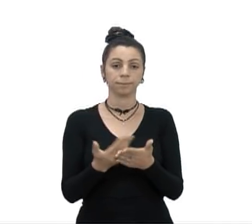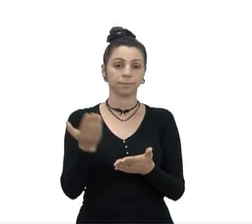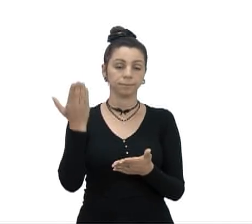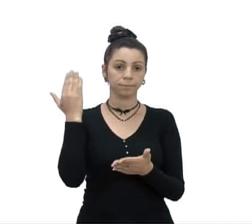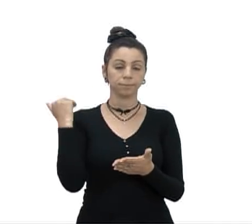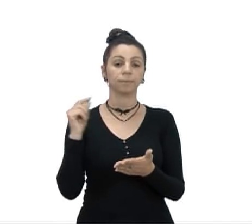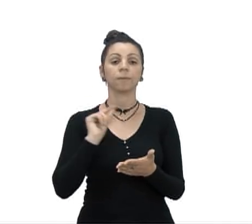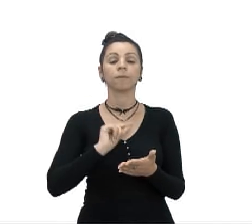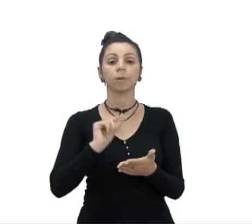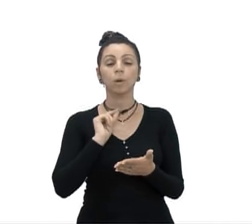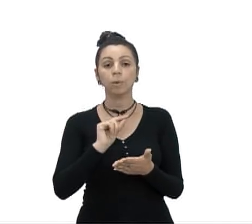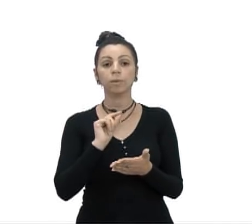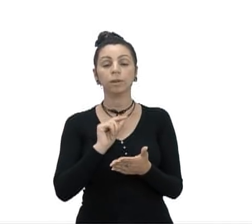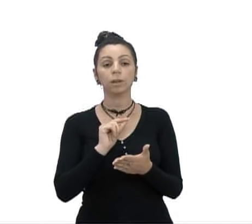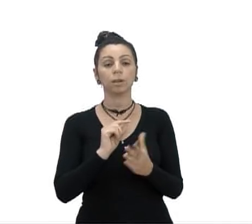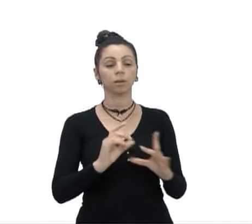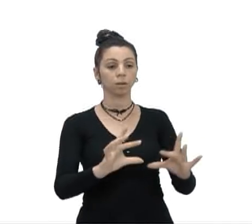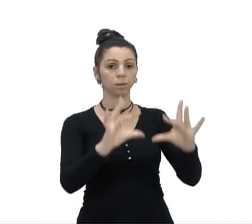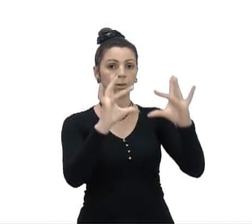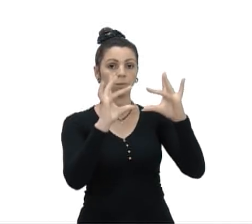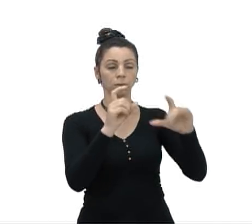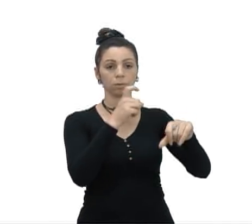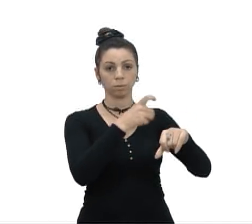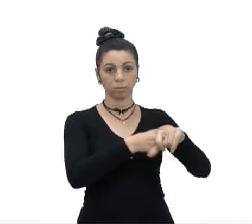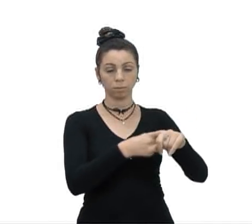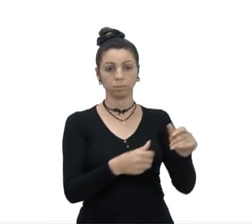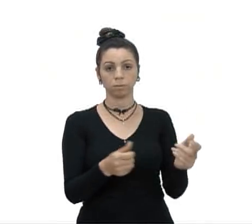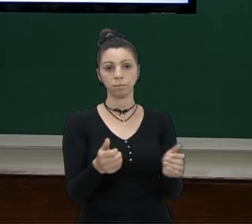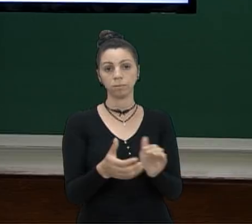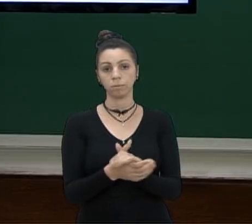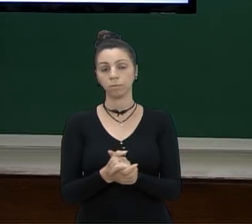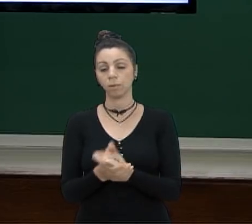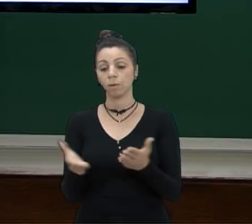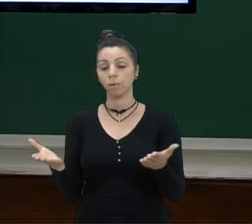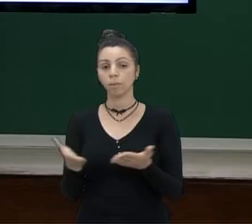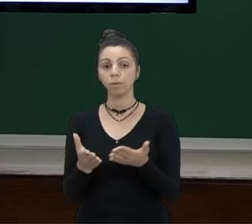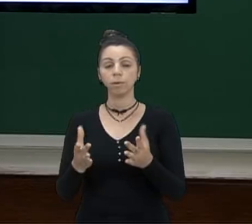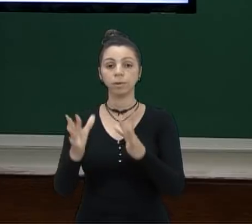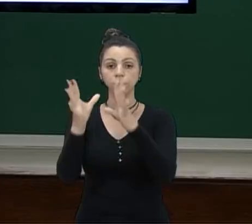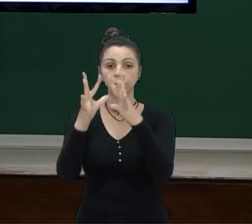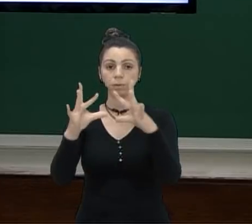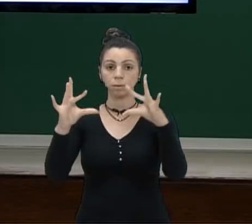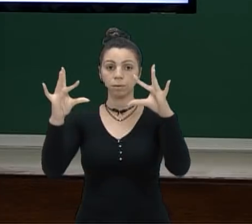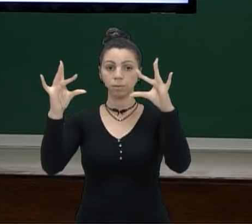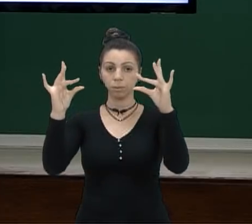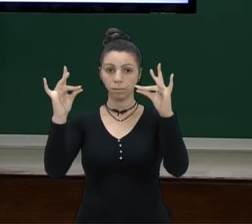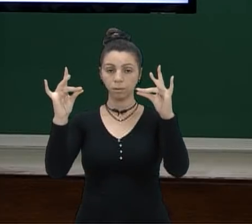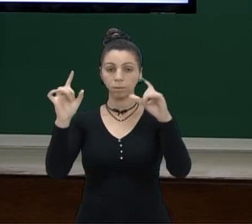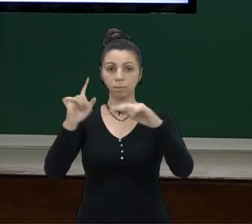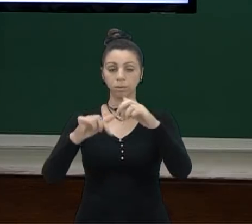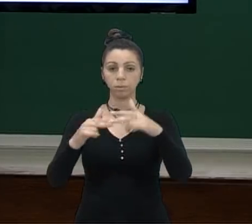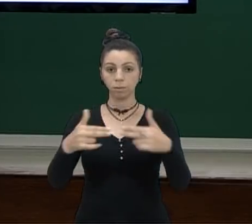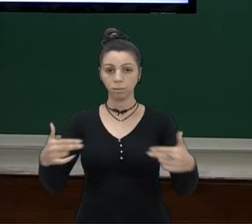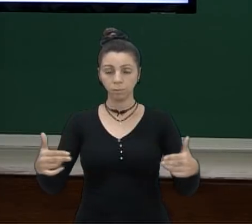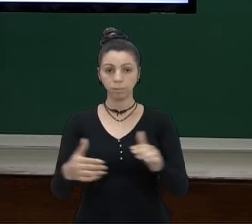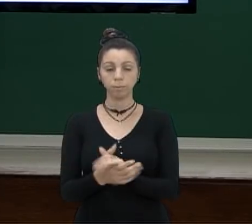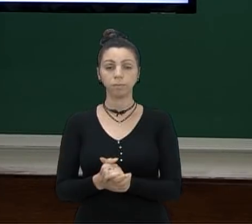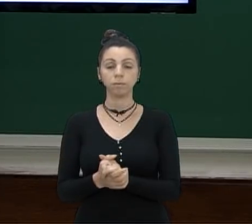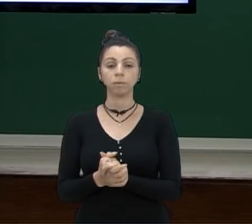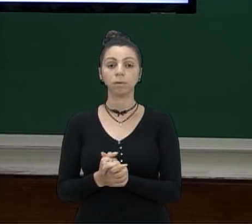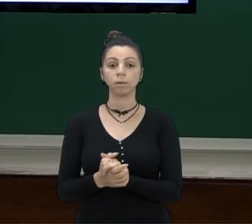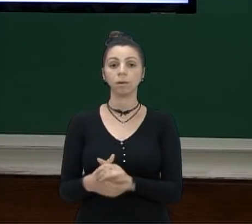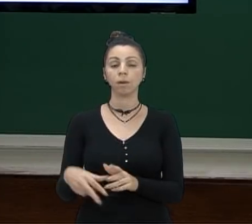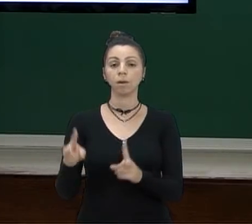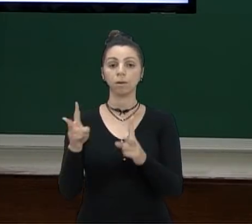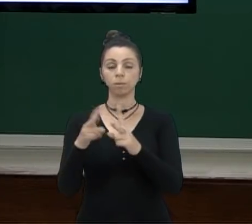objetos sólidos, hoje eu vou falar dos objetos no estado líquido. 2 propriedades, 2 características